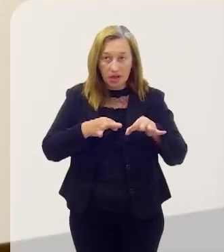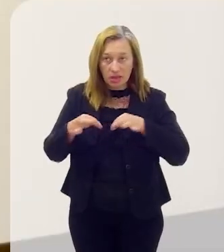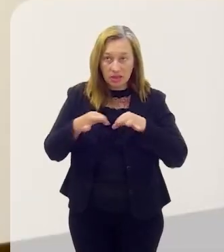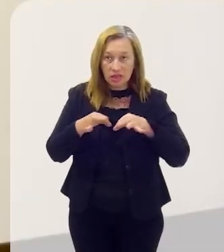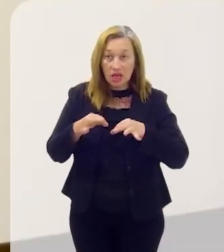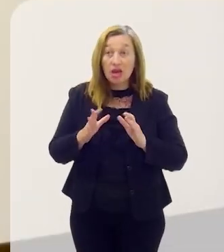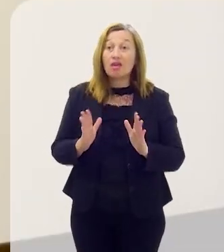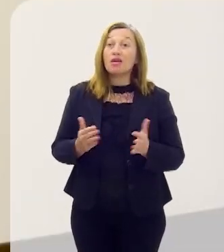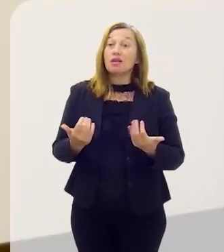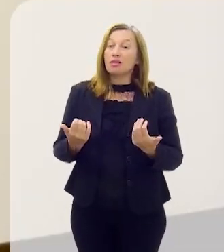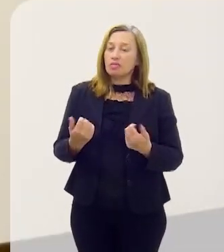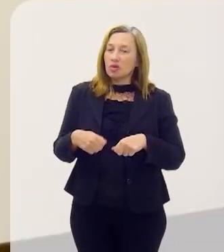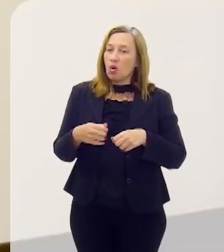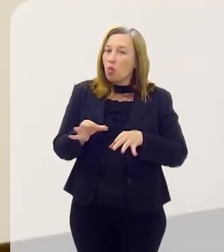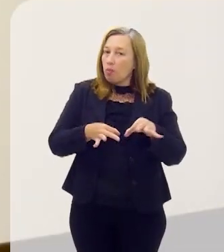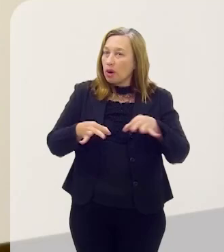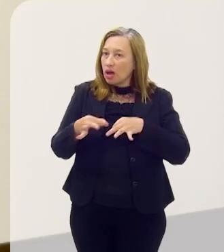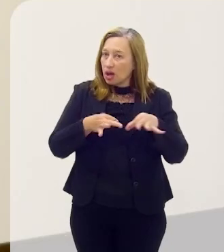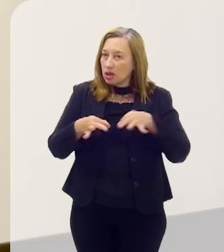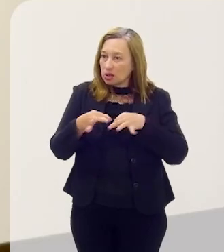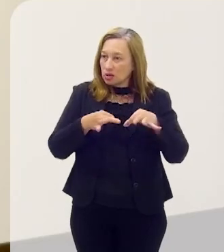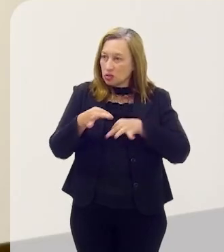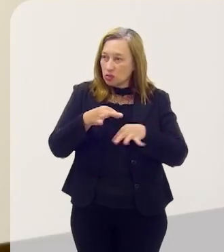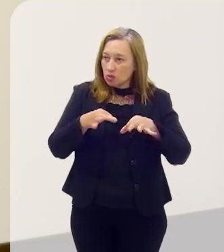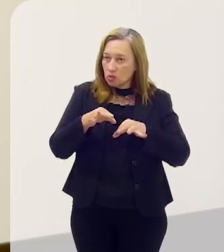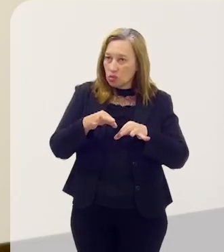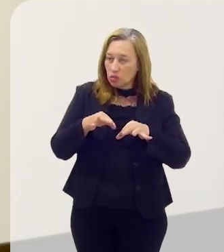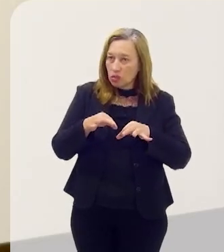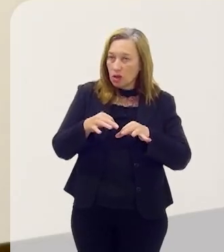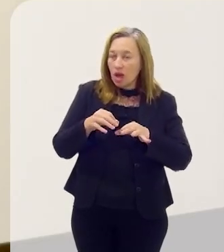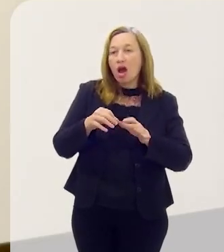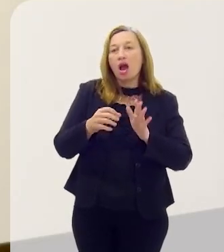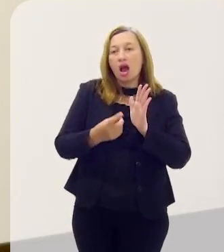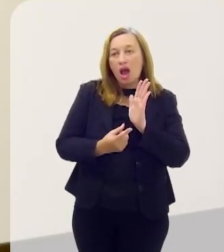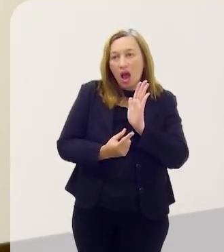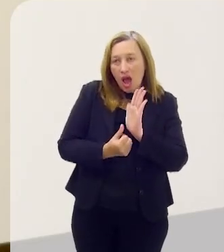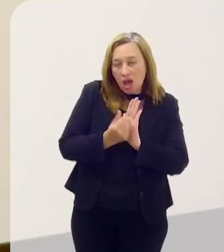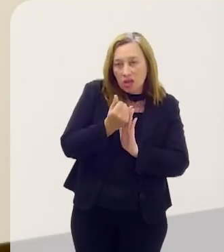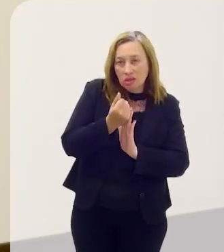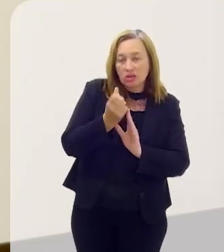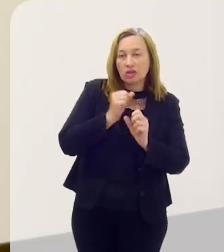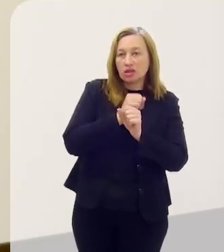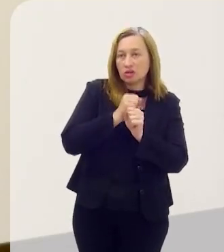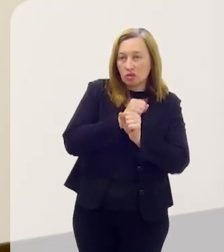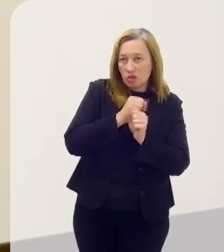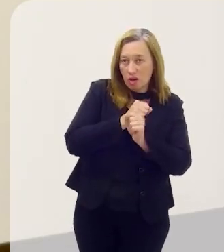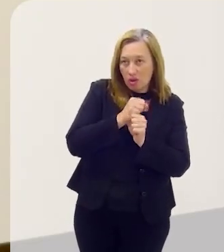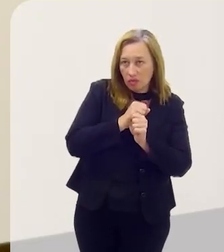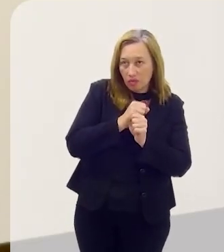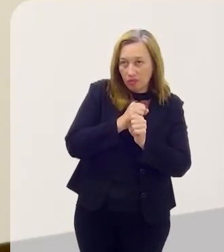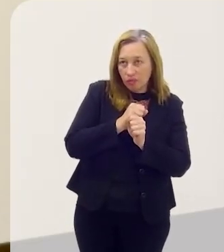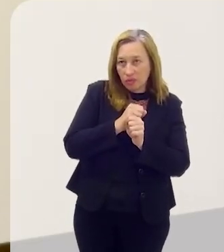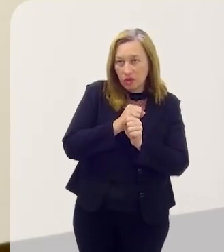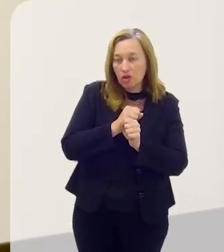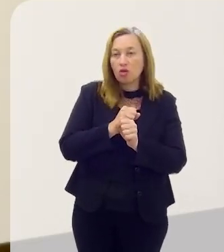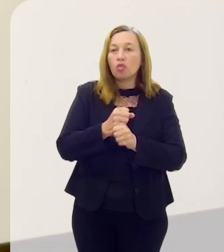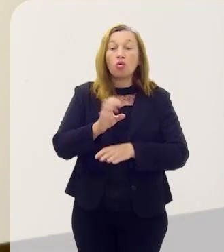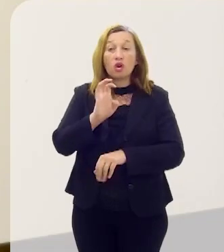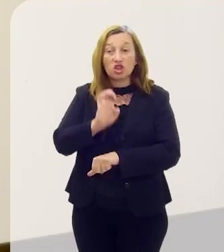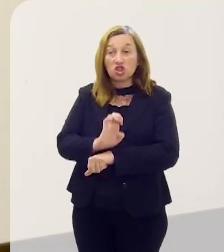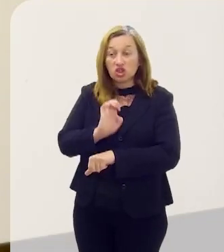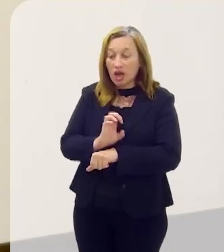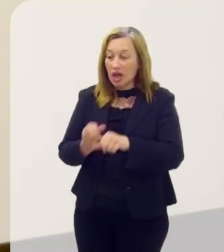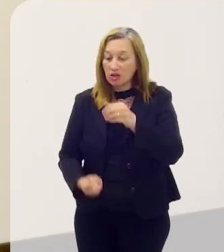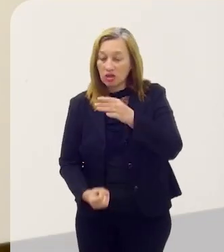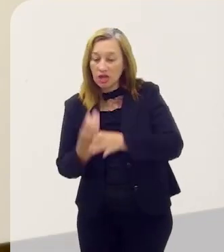planejamento, que vai preceder ao plano plurianual, a partir deste ciclo, o governo do Estado